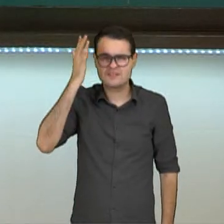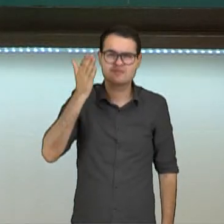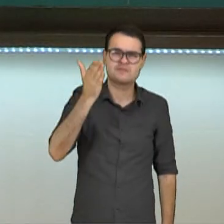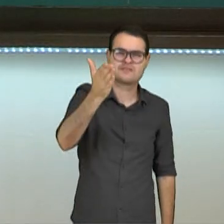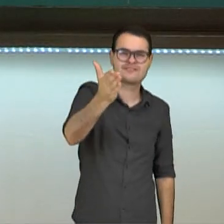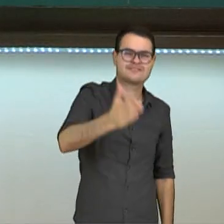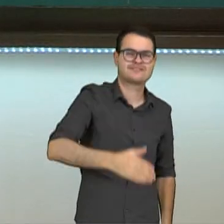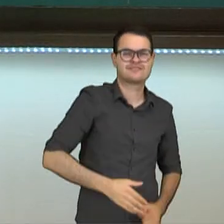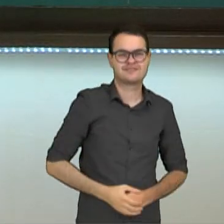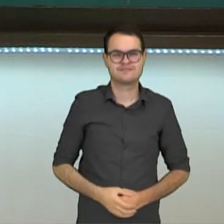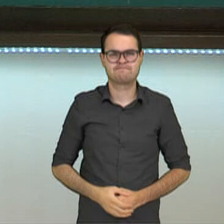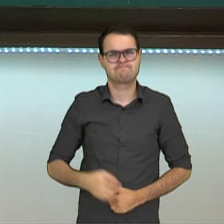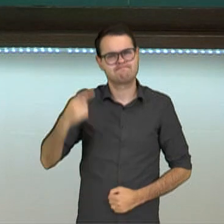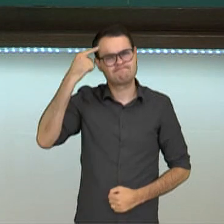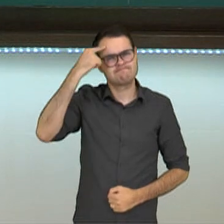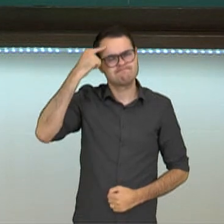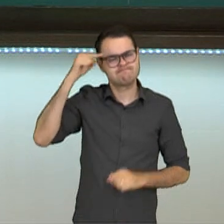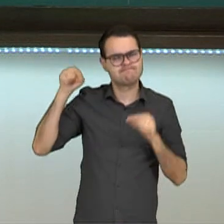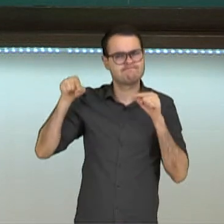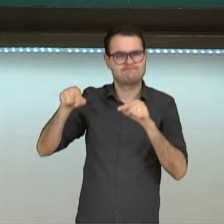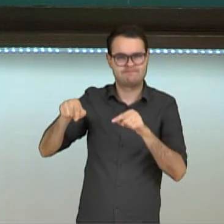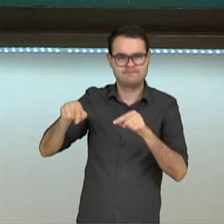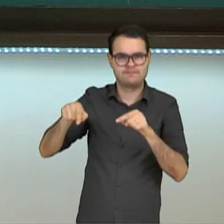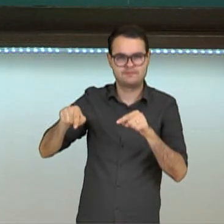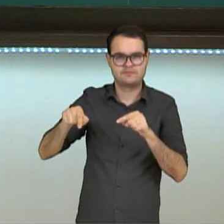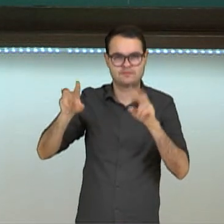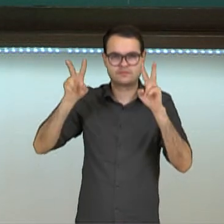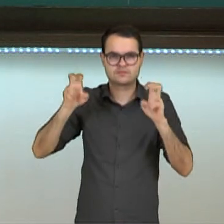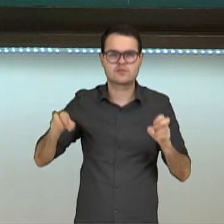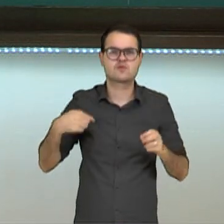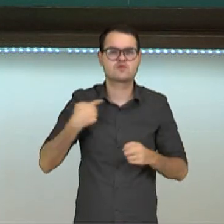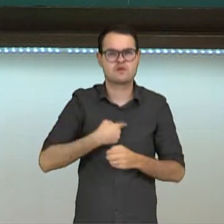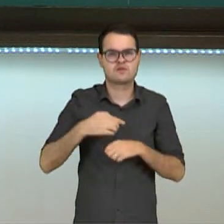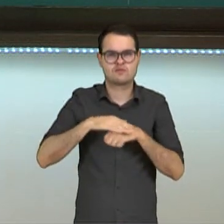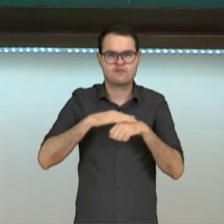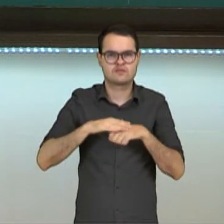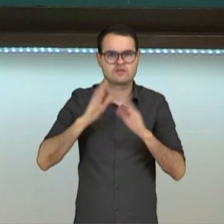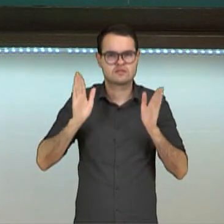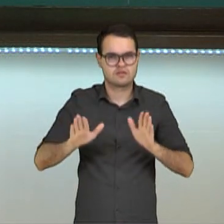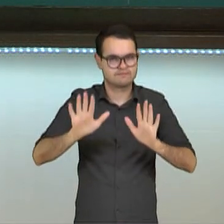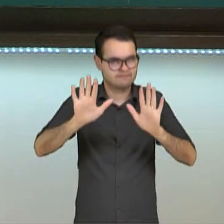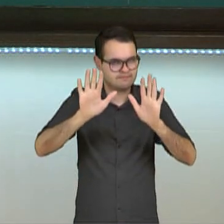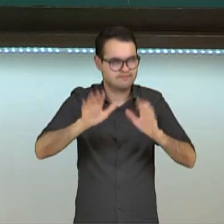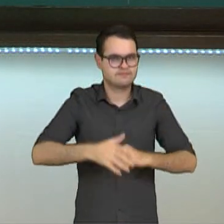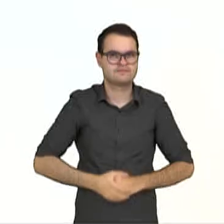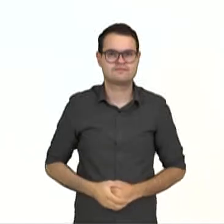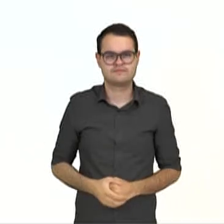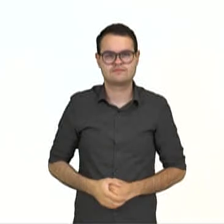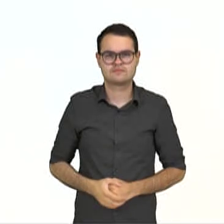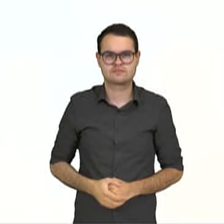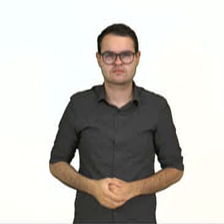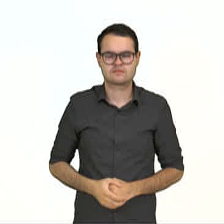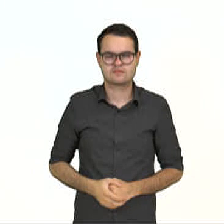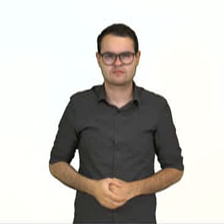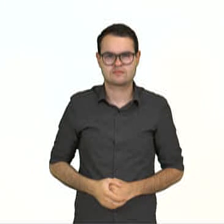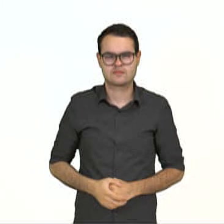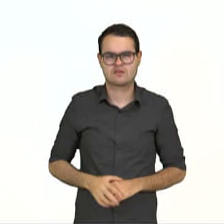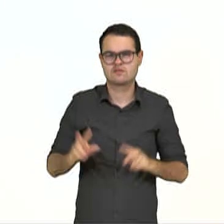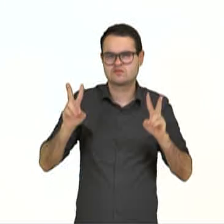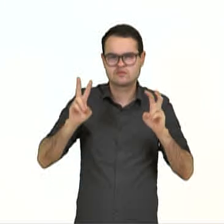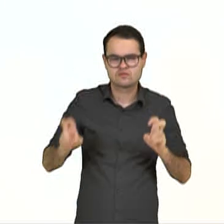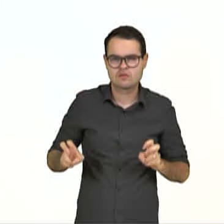você fazer, pensando nesse assunto que a gente conversou. Peraí. Sobre as